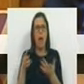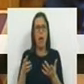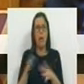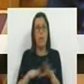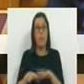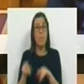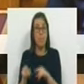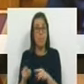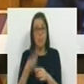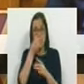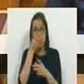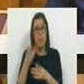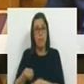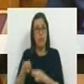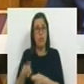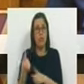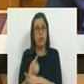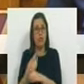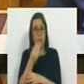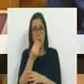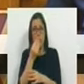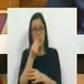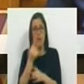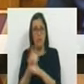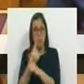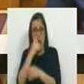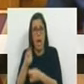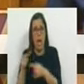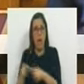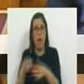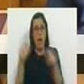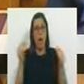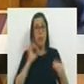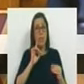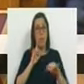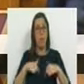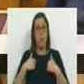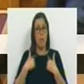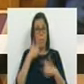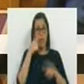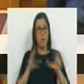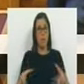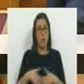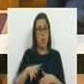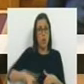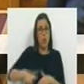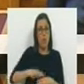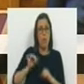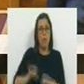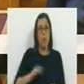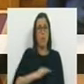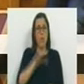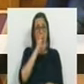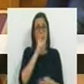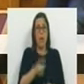a plantação de produtos agrícolas, muitos deles muito importantes para as populações locais e que o Sr.